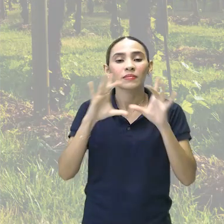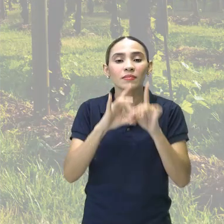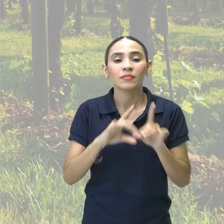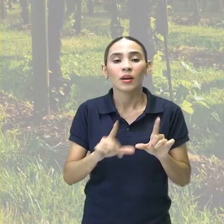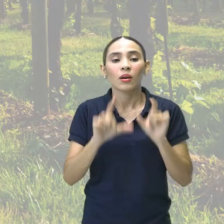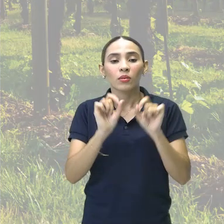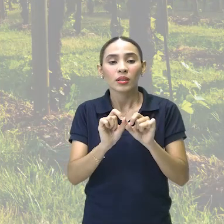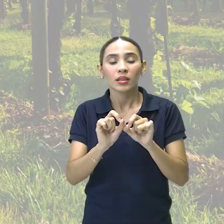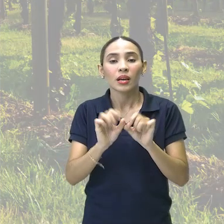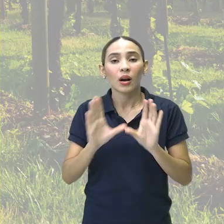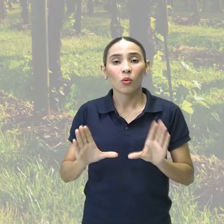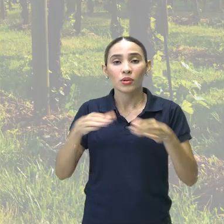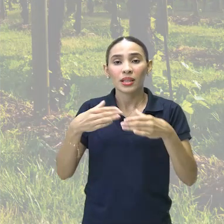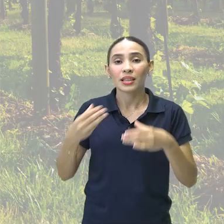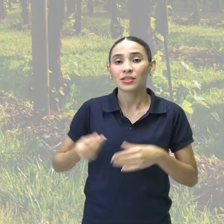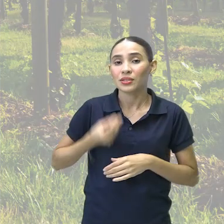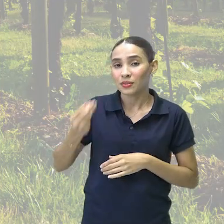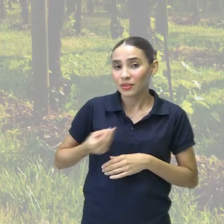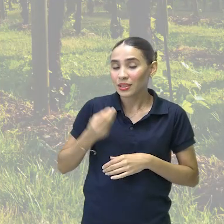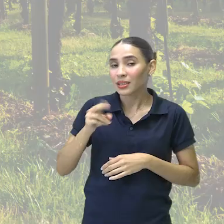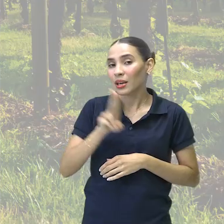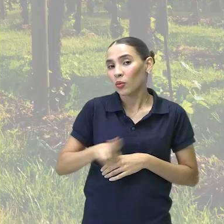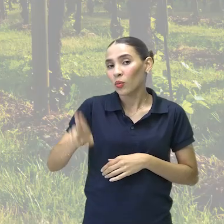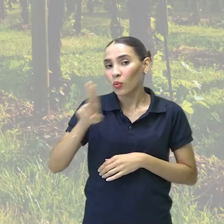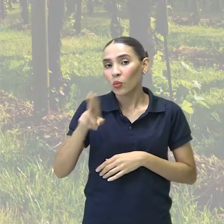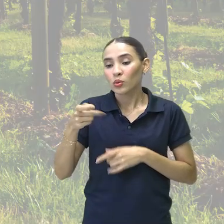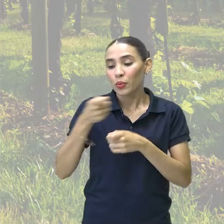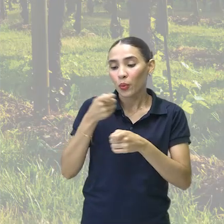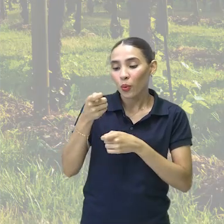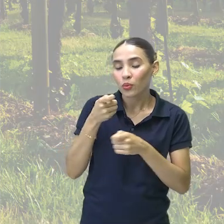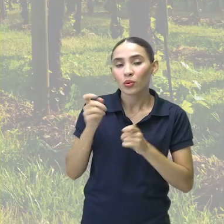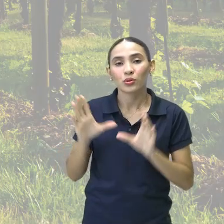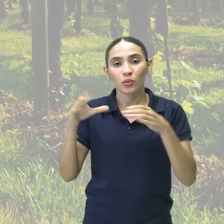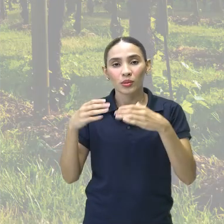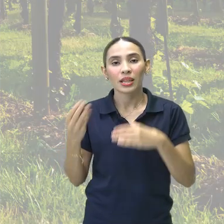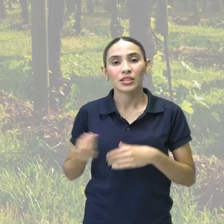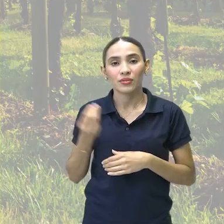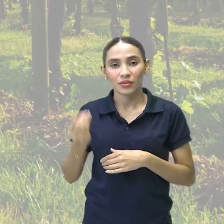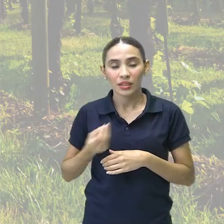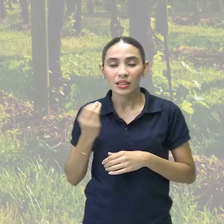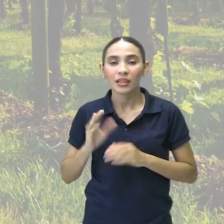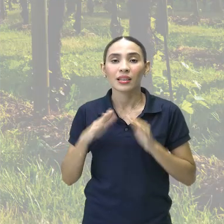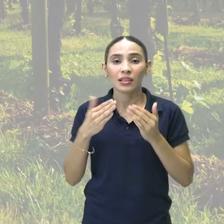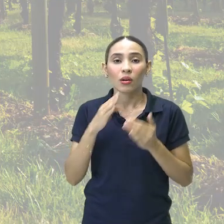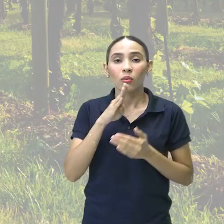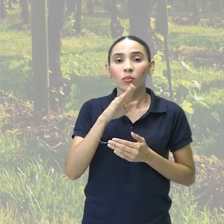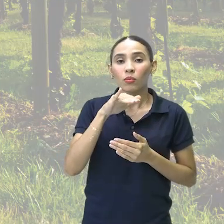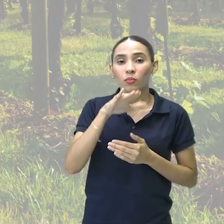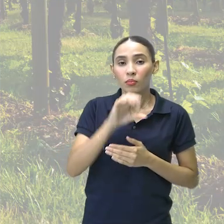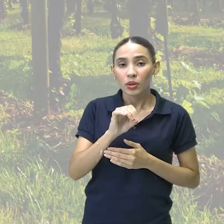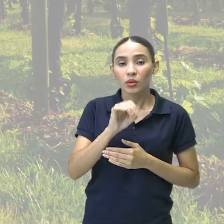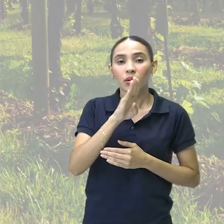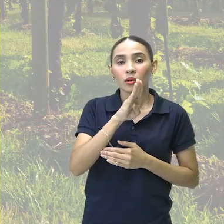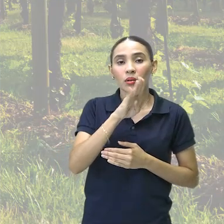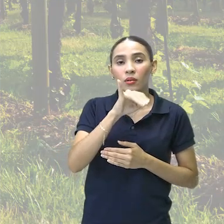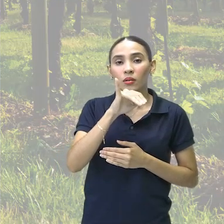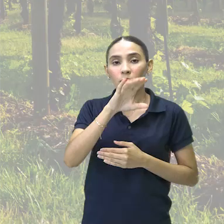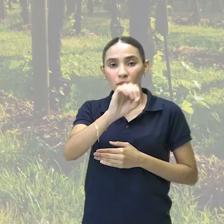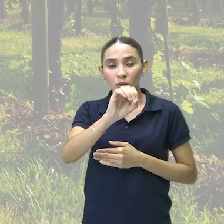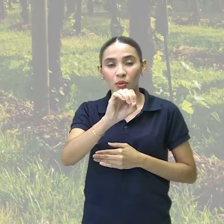ligada aos seres vivos, ao uso e à manipulação desses seres vivos. Então,